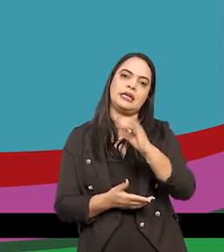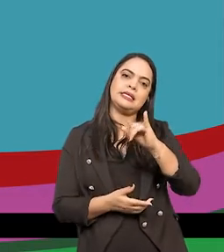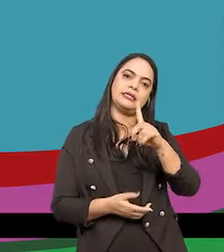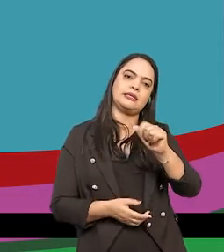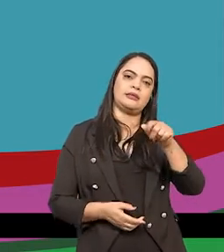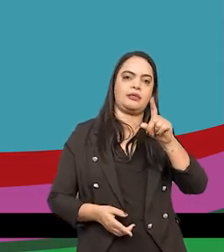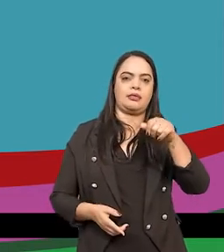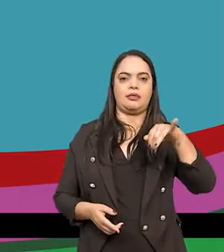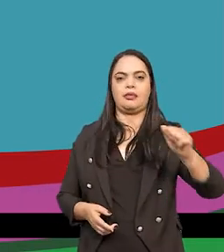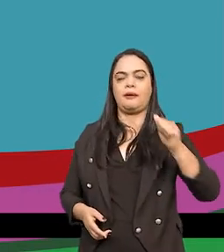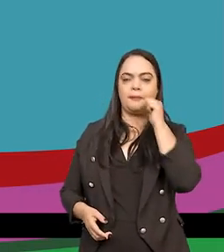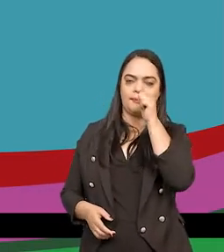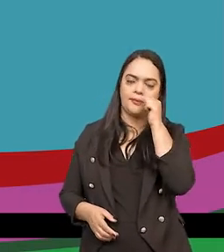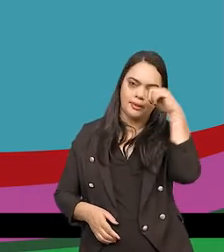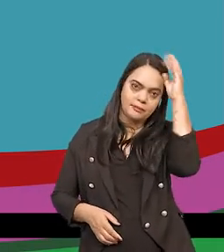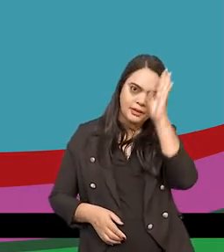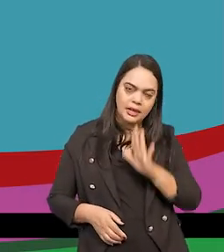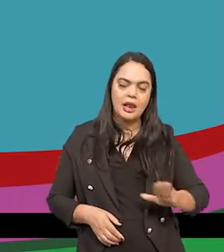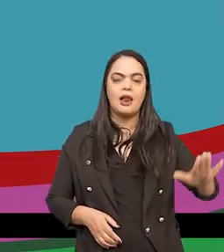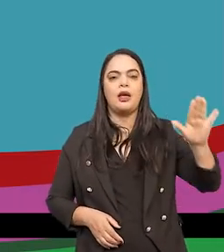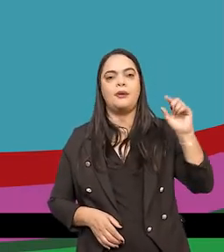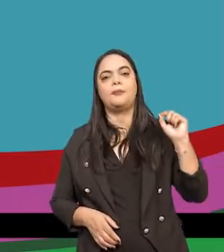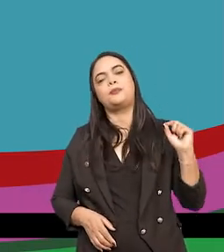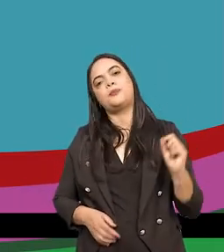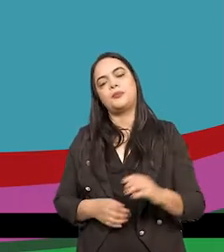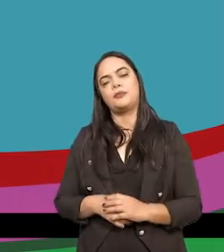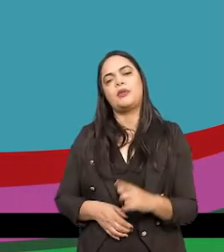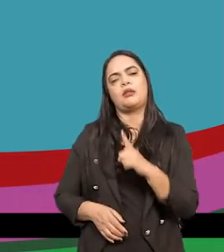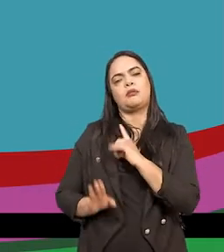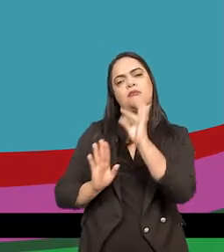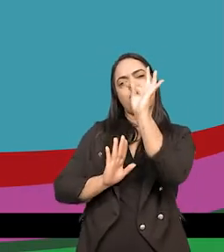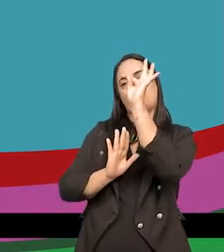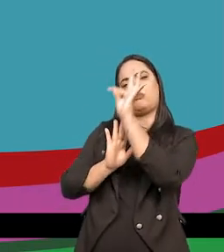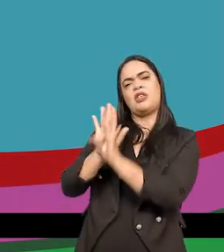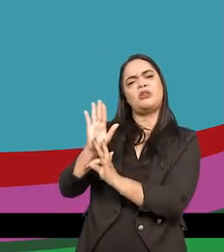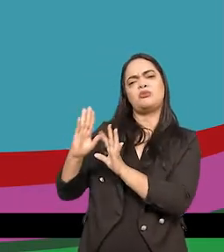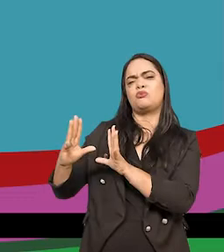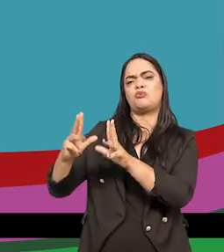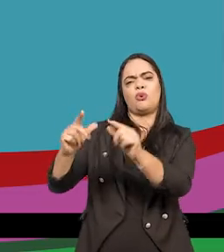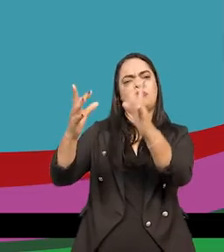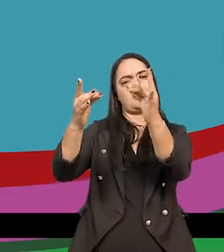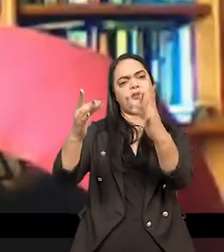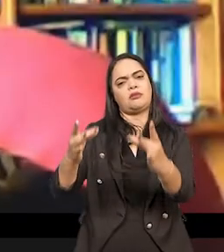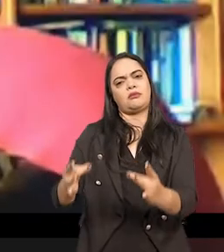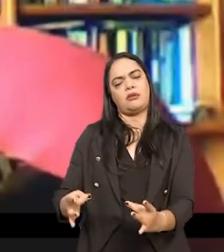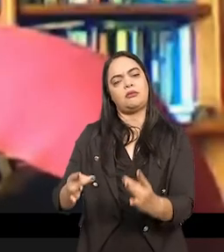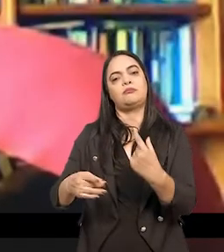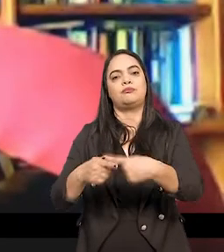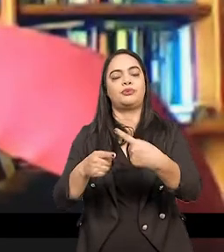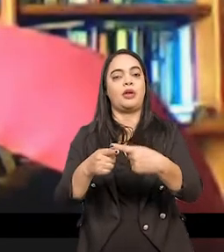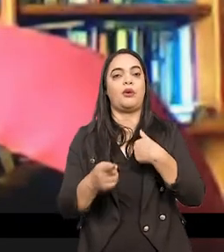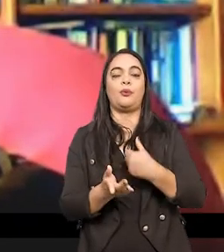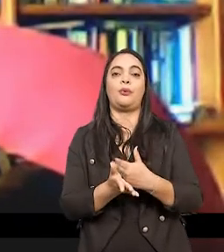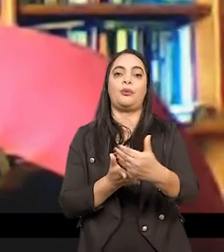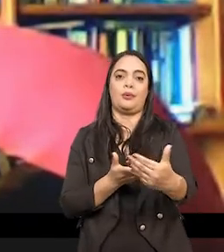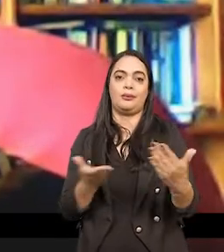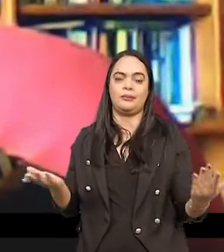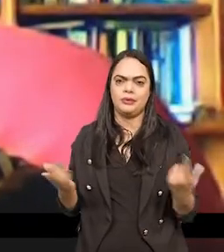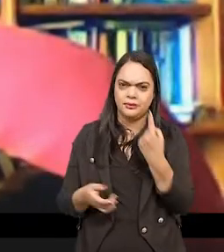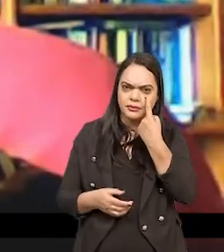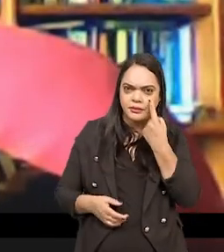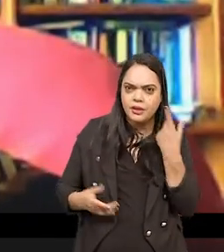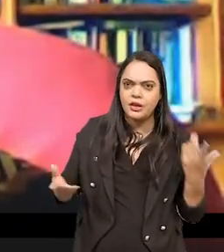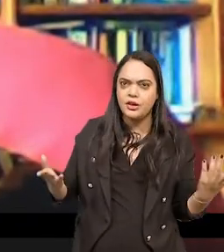Brasileira, Uma Genealogia, onde eu trago o texto inteiro dele, as discussões todas, porque eu começo por aí. Vejam bem,